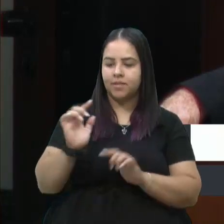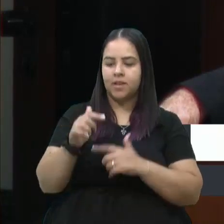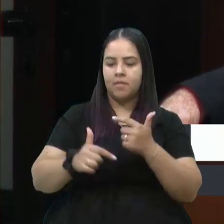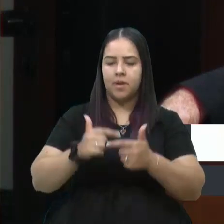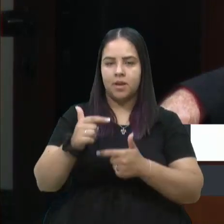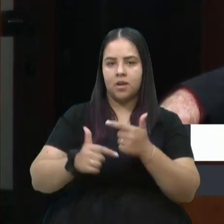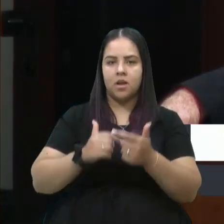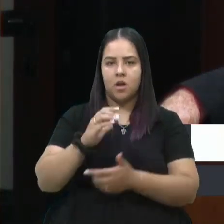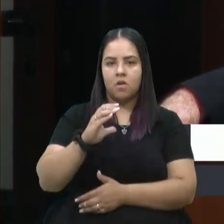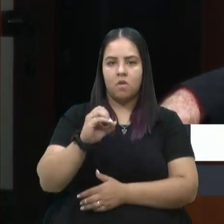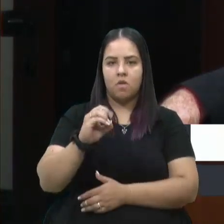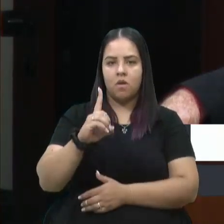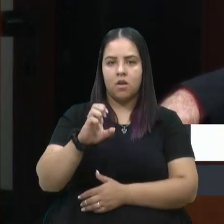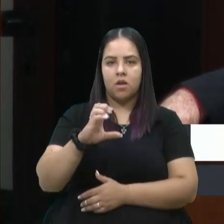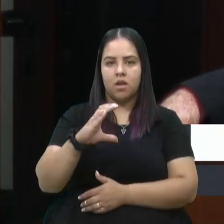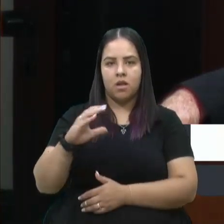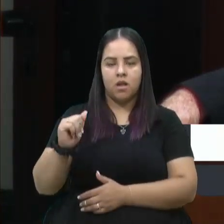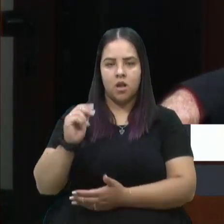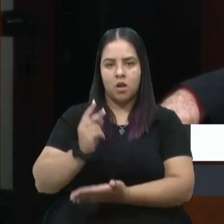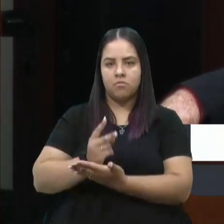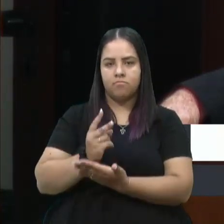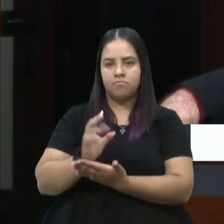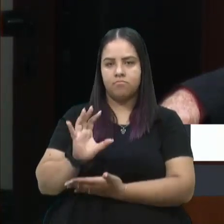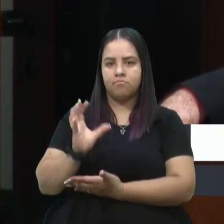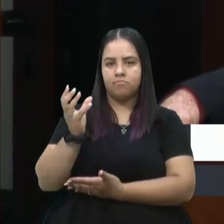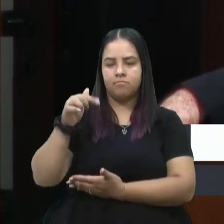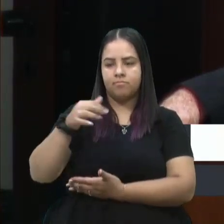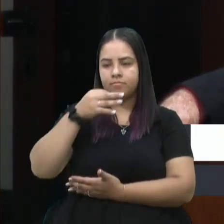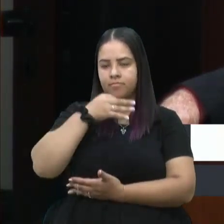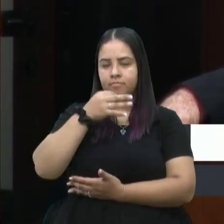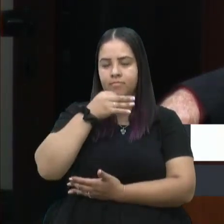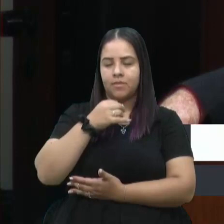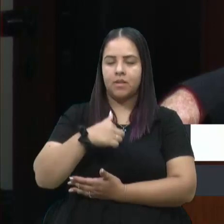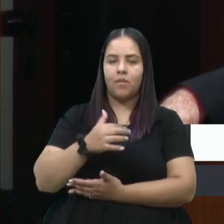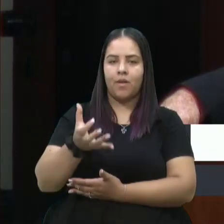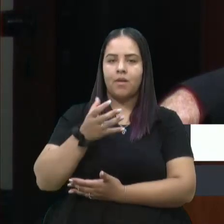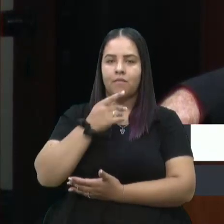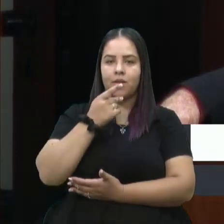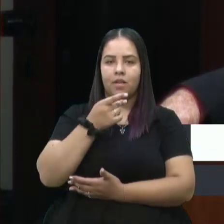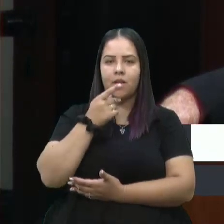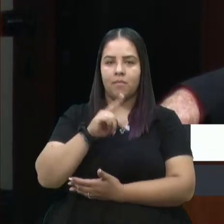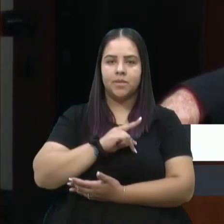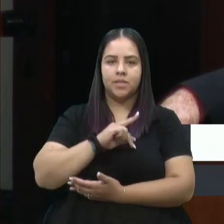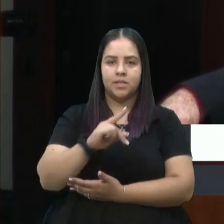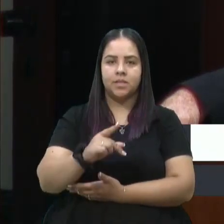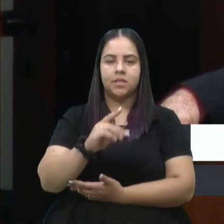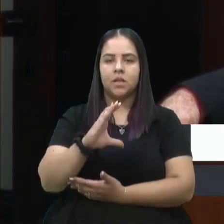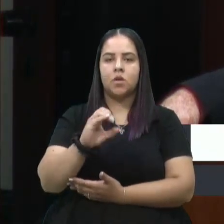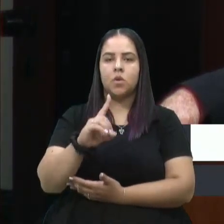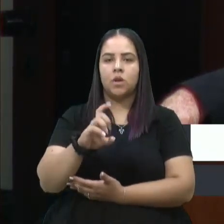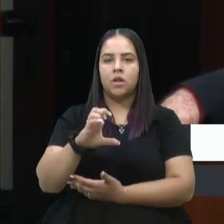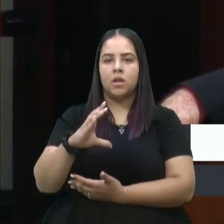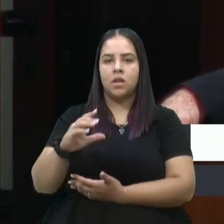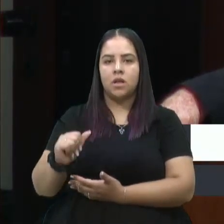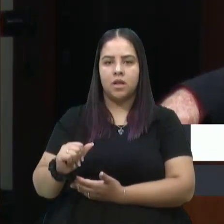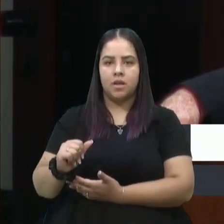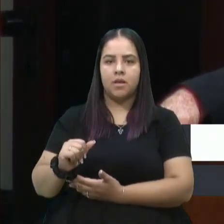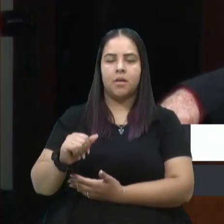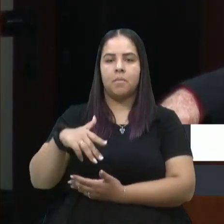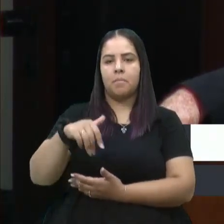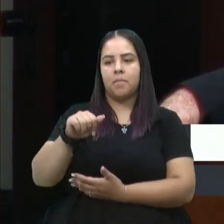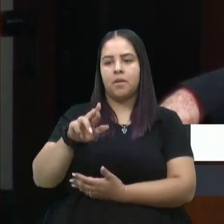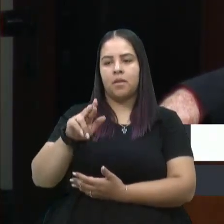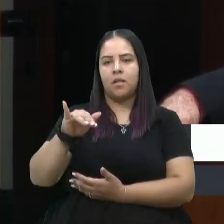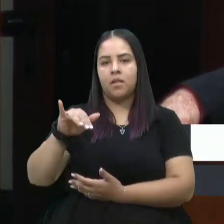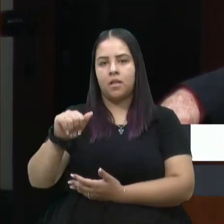vem realizando e continua realizando em Caxias do Sul. Quero me referir à presidente da Codeca, Maria de Lourdes, que